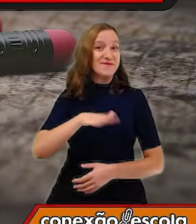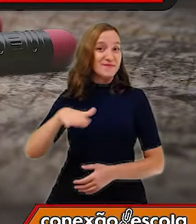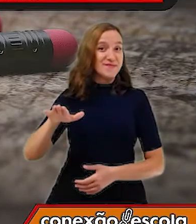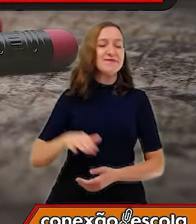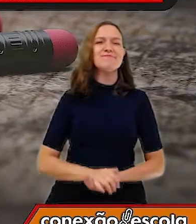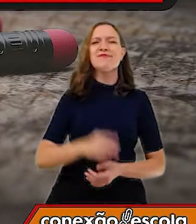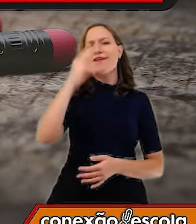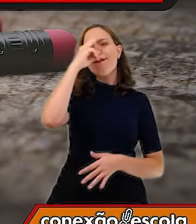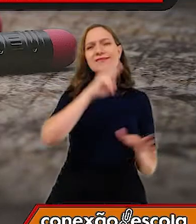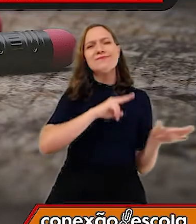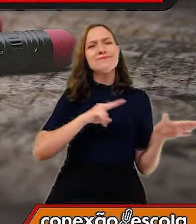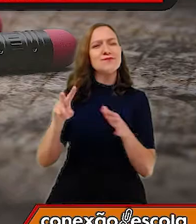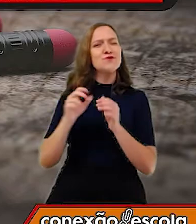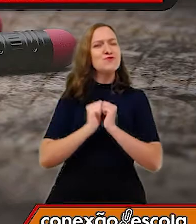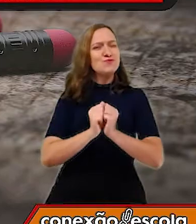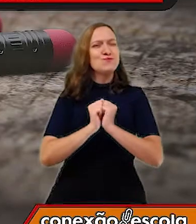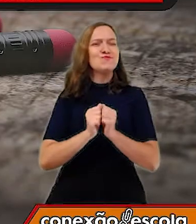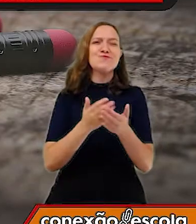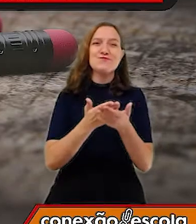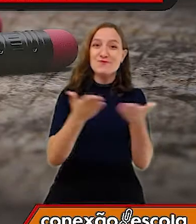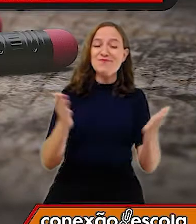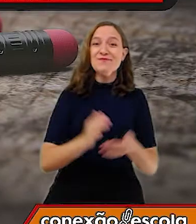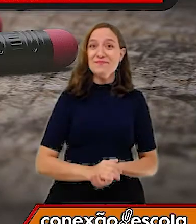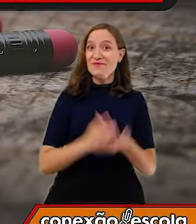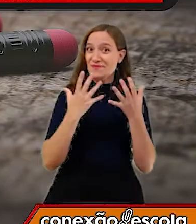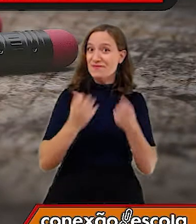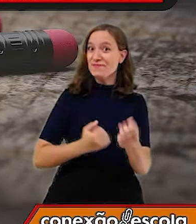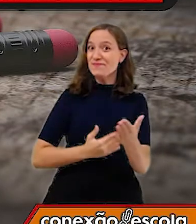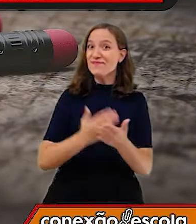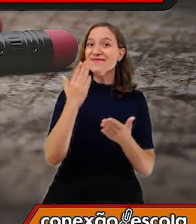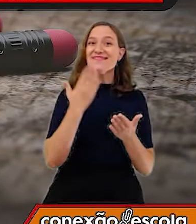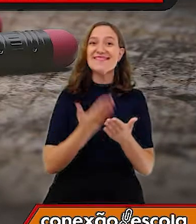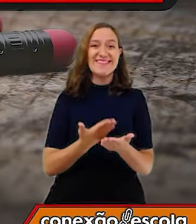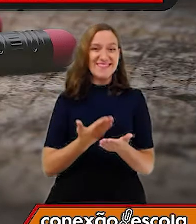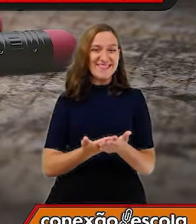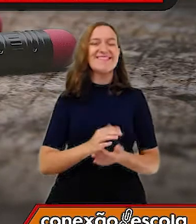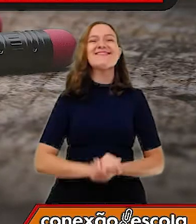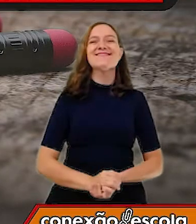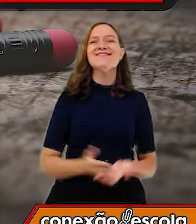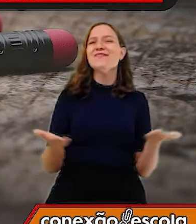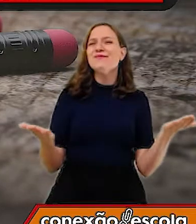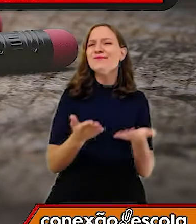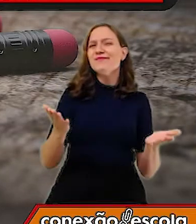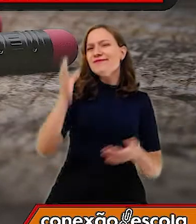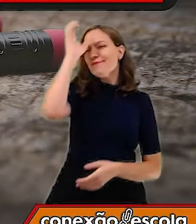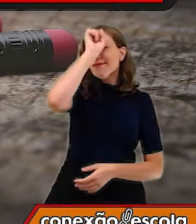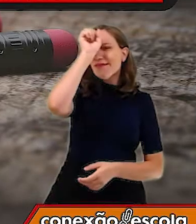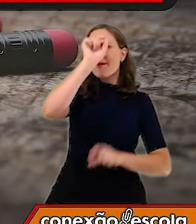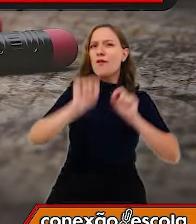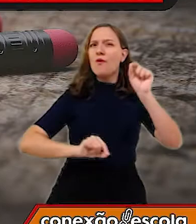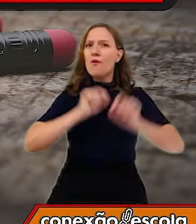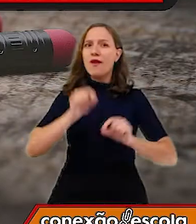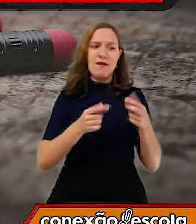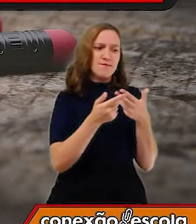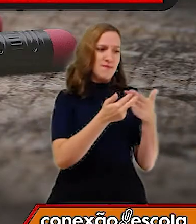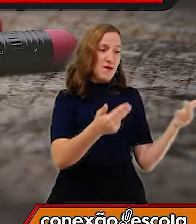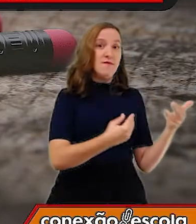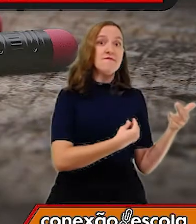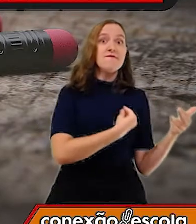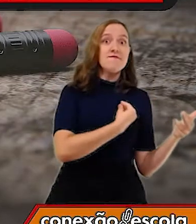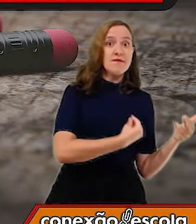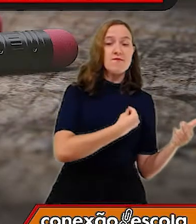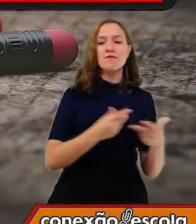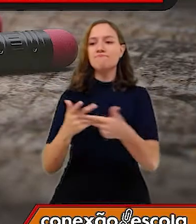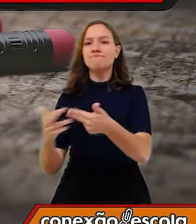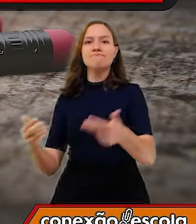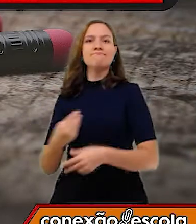estarei aqui com vocês. Vamos começar a nossa aula? Hoje vamos aprender sobre os seres vivos e elementos não